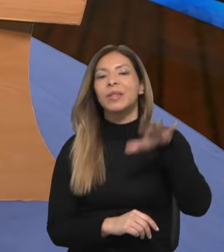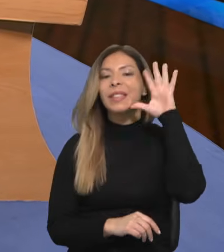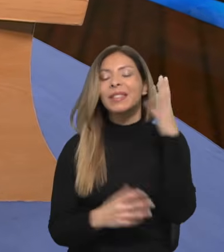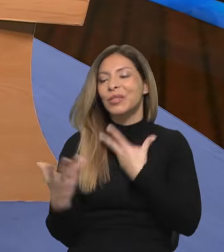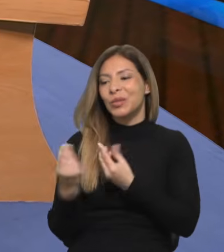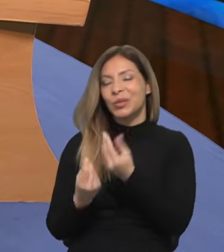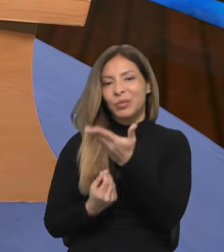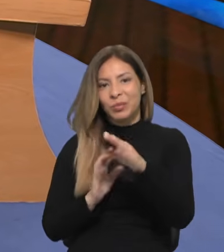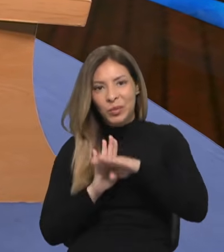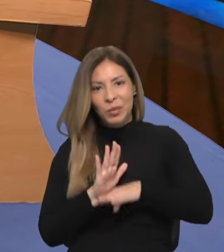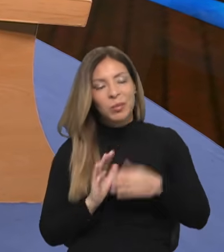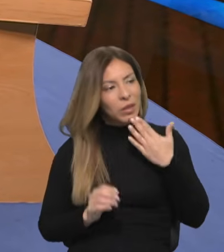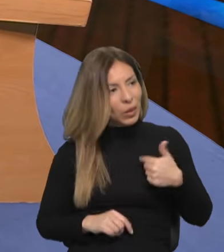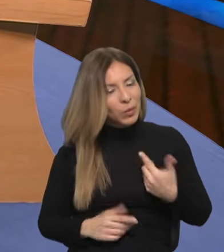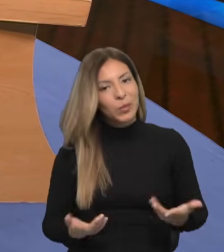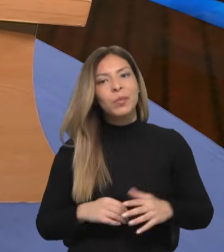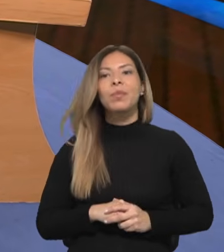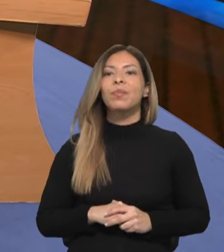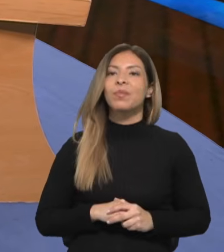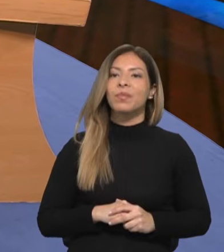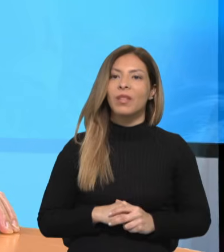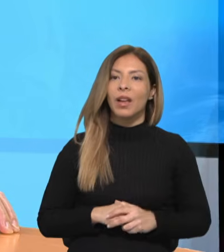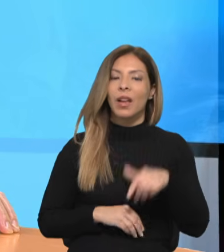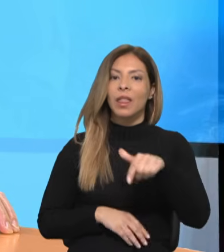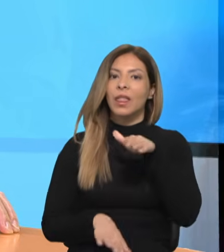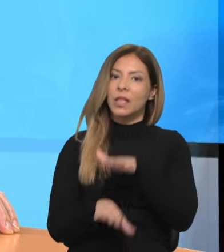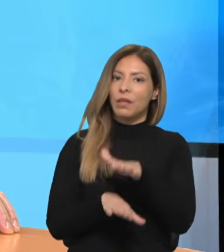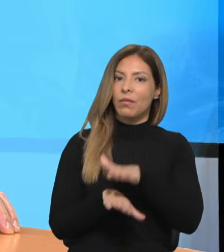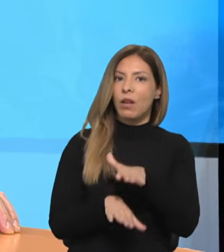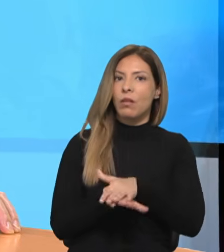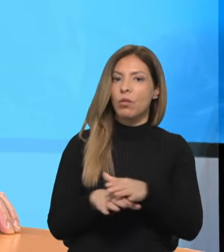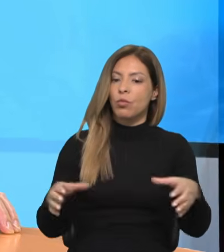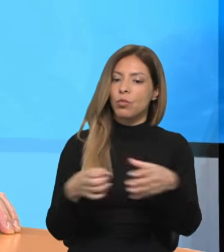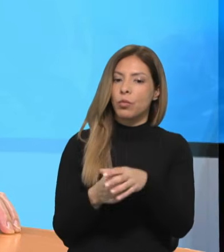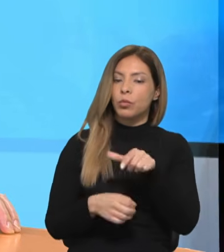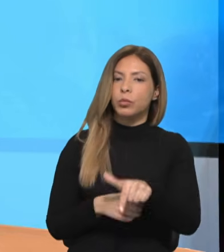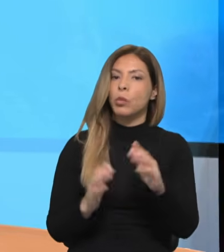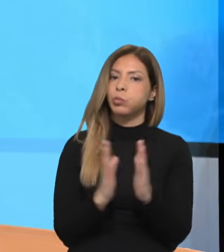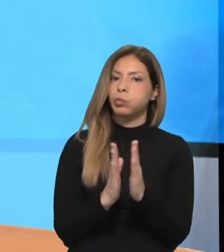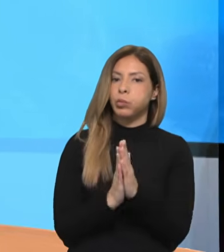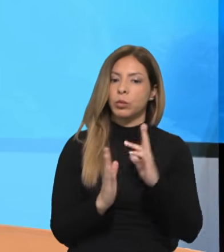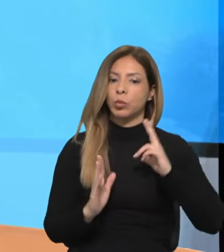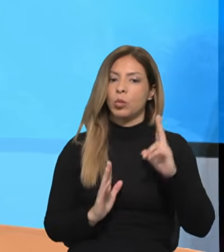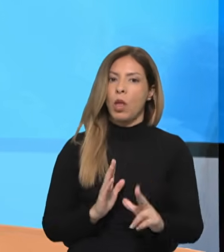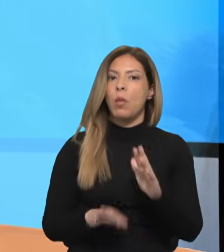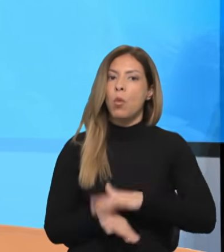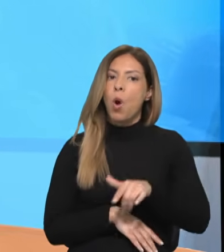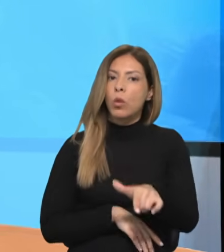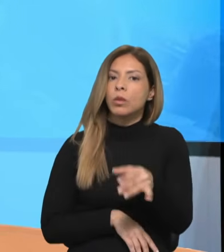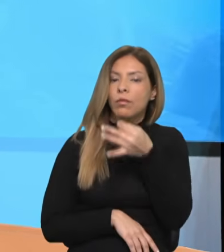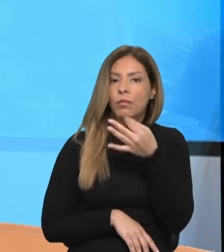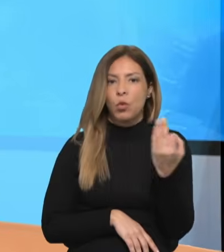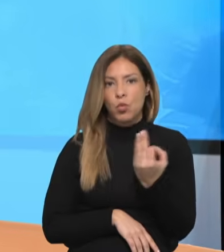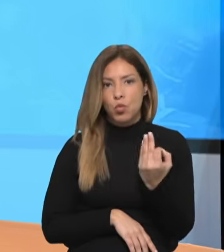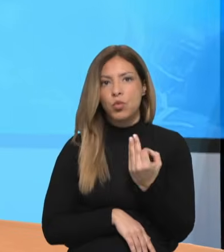aqui no programa Eclésia. Esta terça-feira, o Conselho Permanente da Conferência Episcopal Portuguesa pronunciou-se sobre